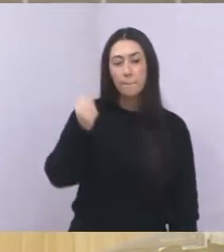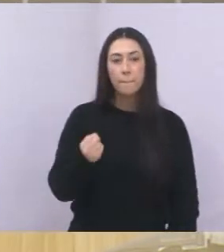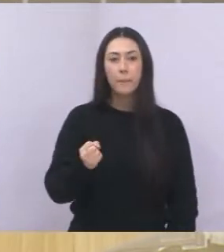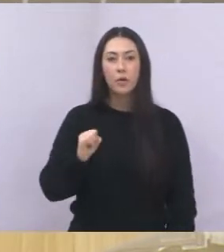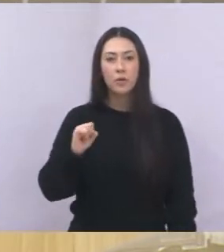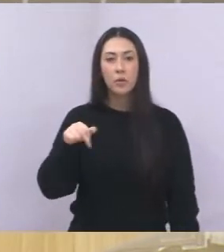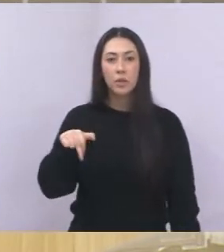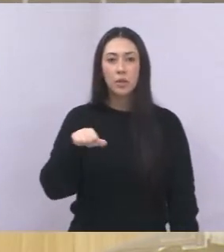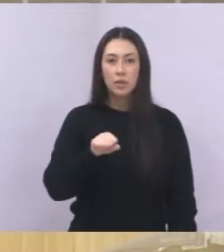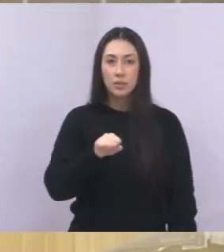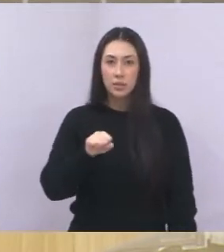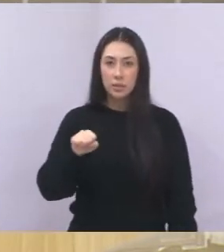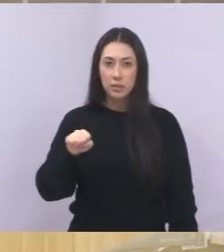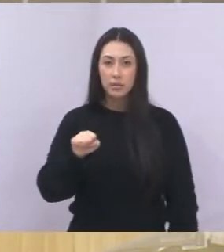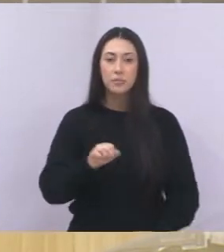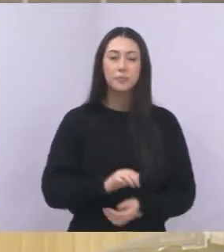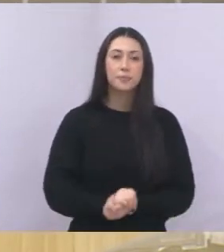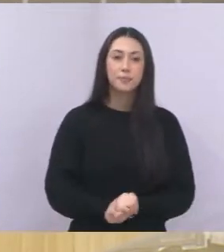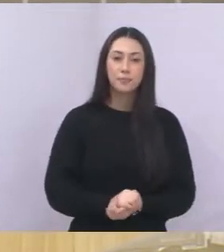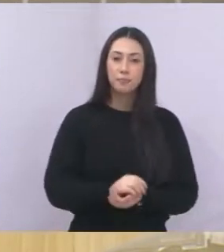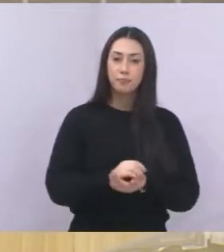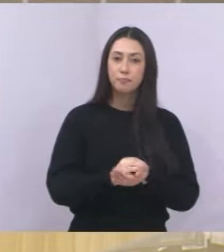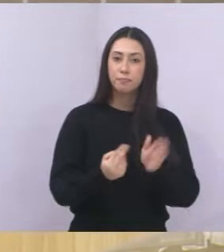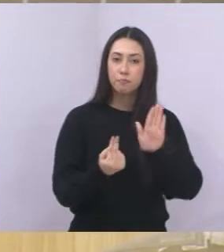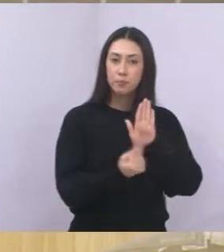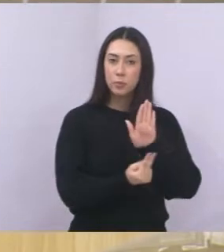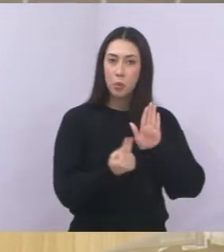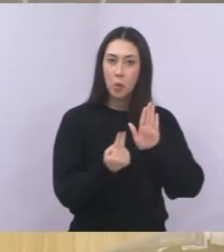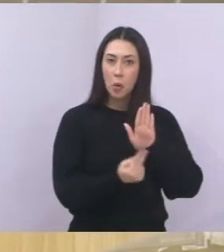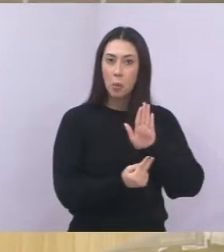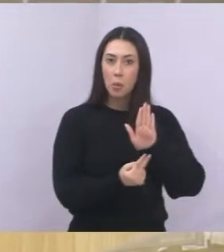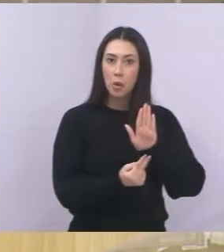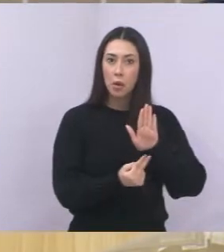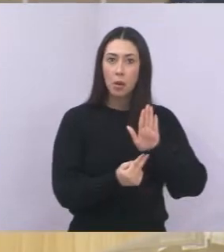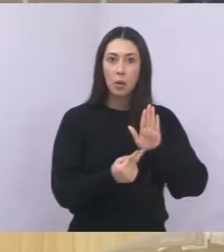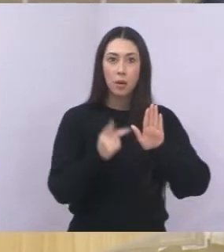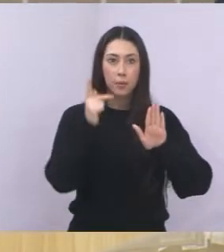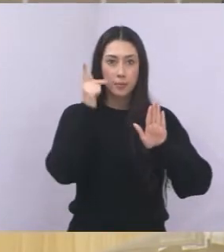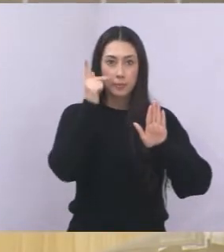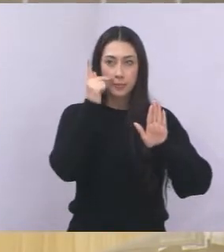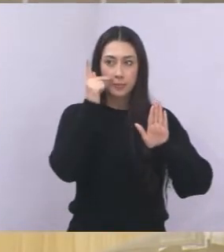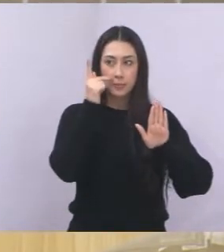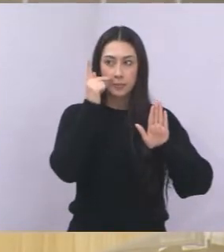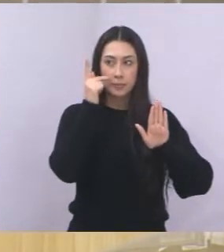Previdência Social. Assina vereador Paulinho dos Condutores.